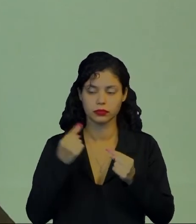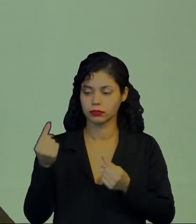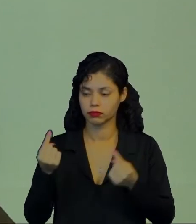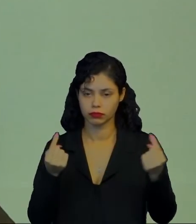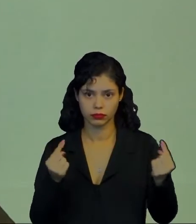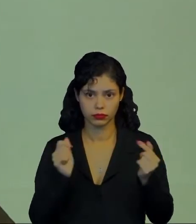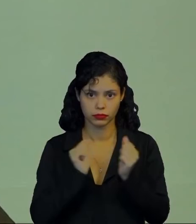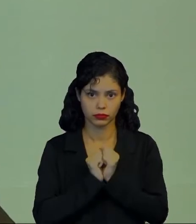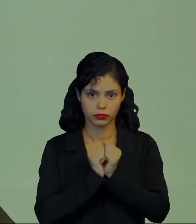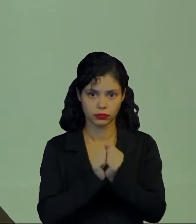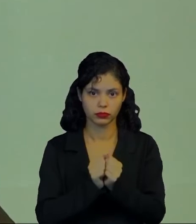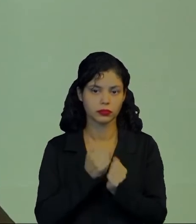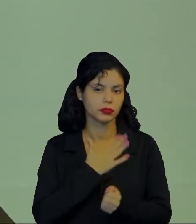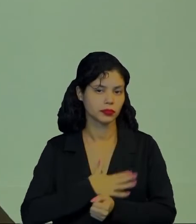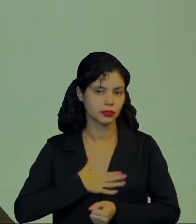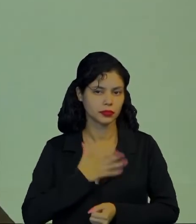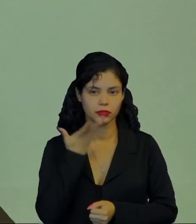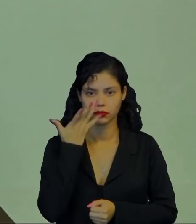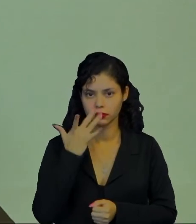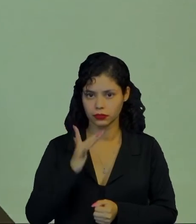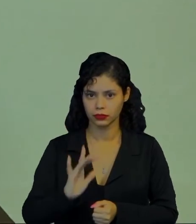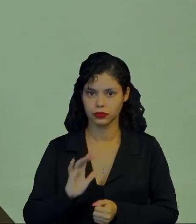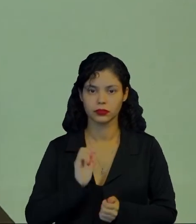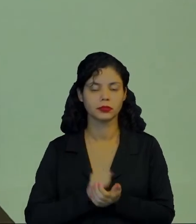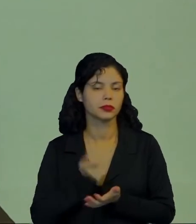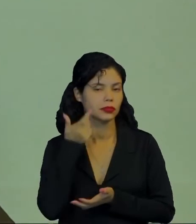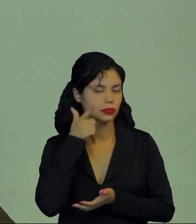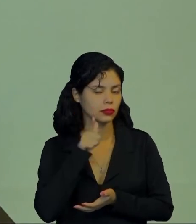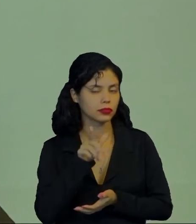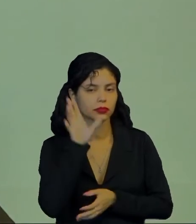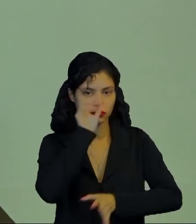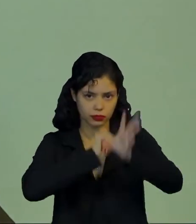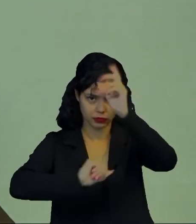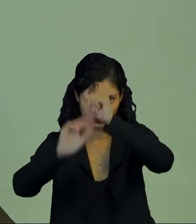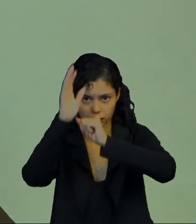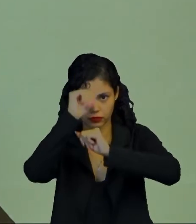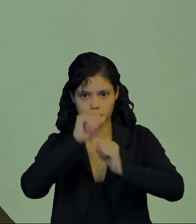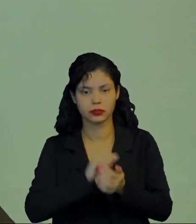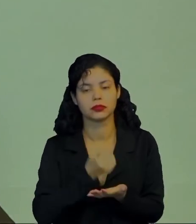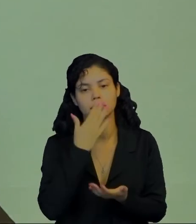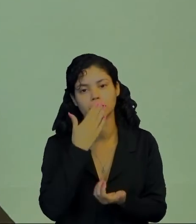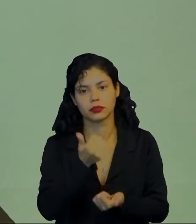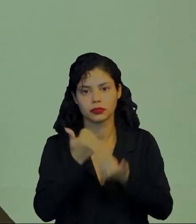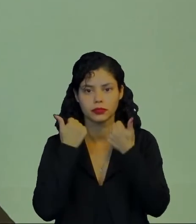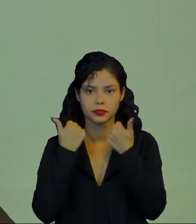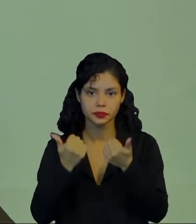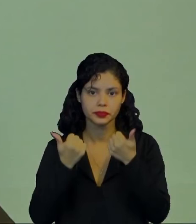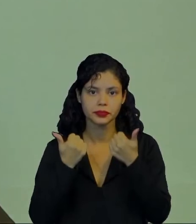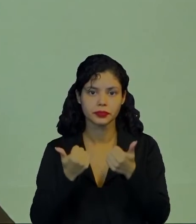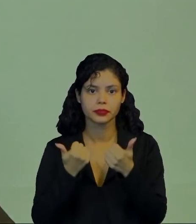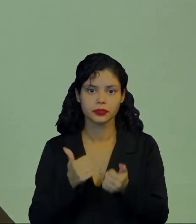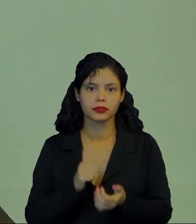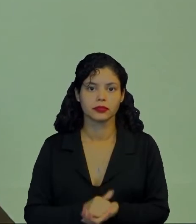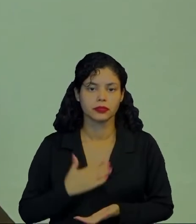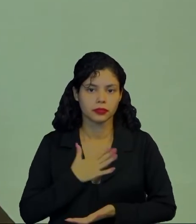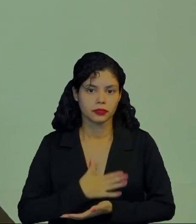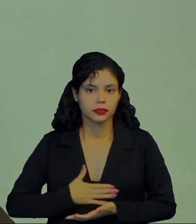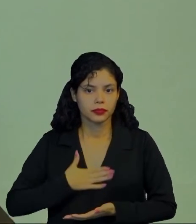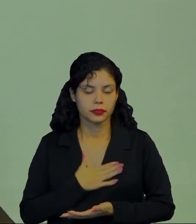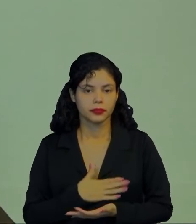outra. Gostaram, crianças? Conseguiram aprender? Muito bem, eu